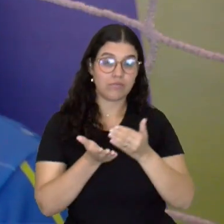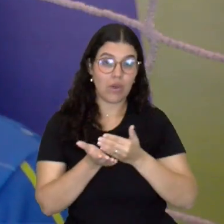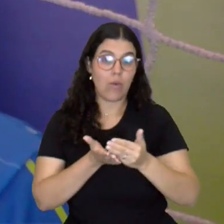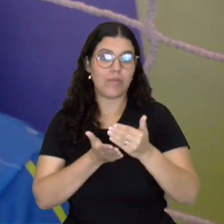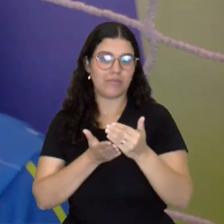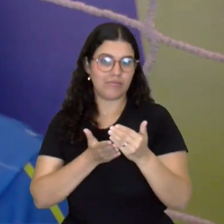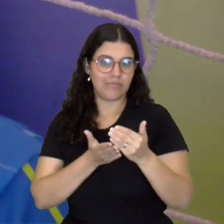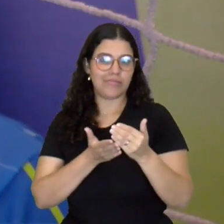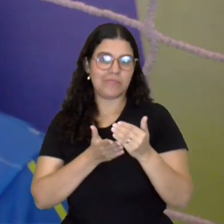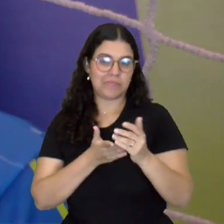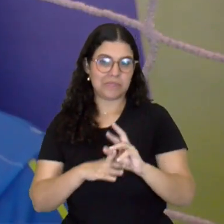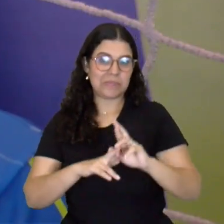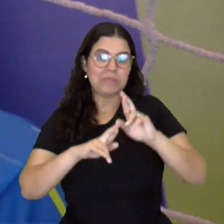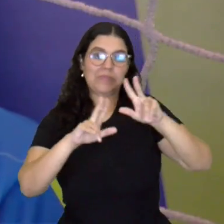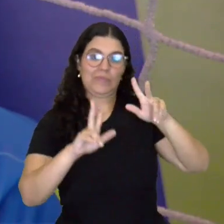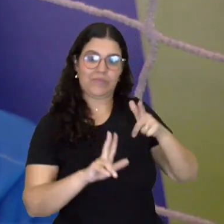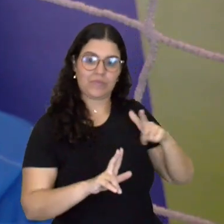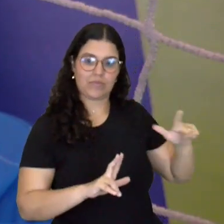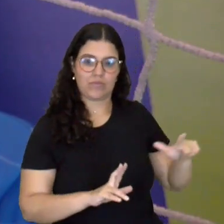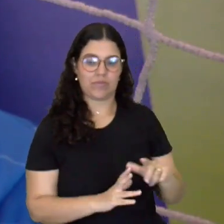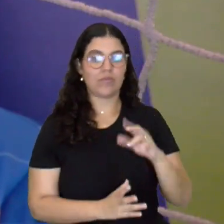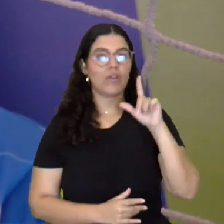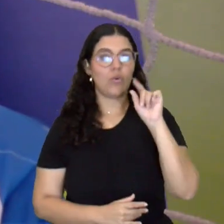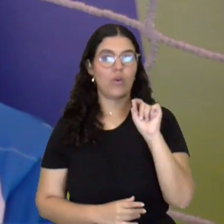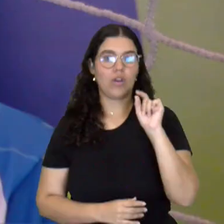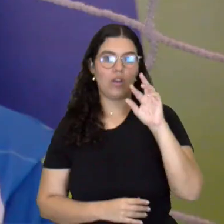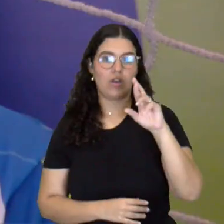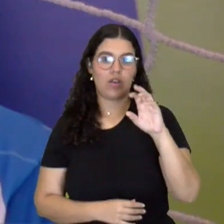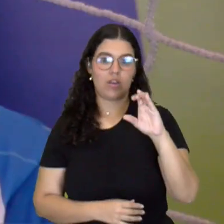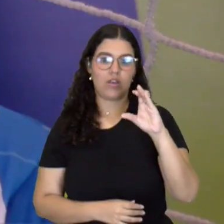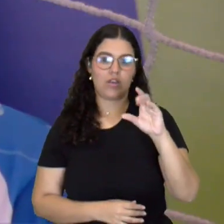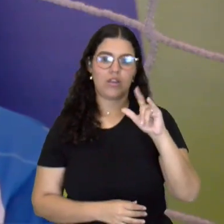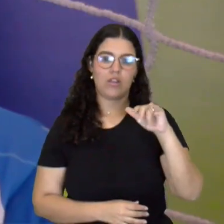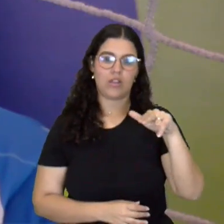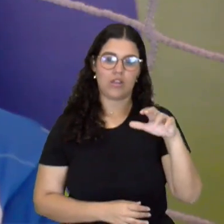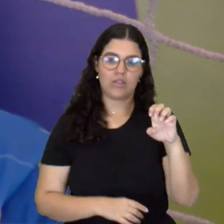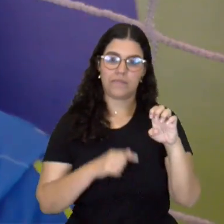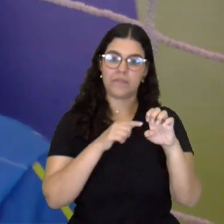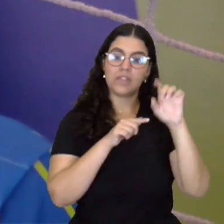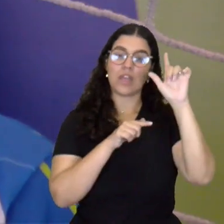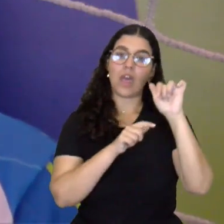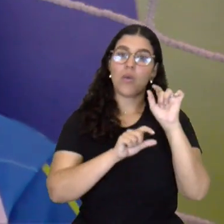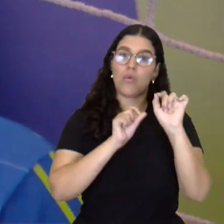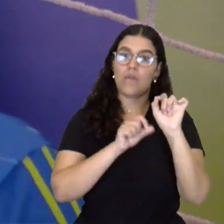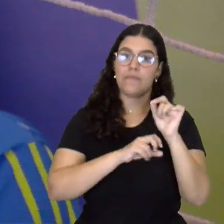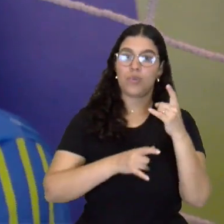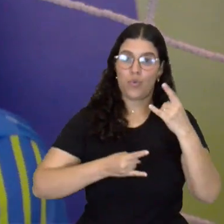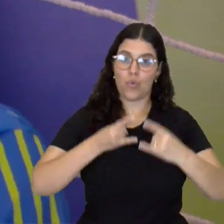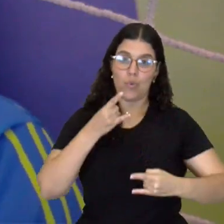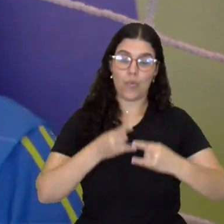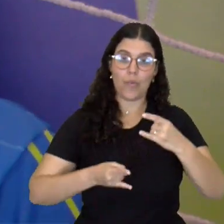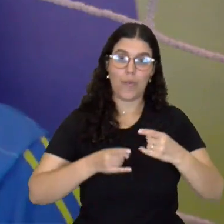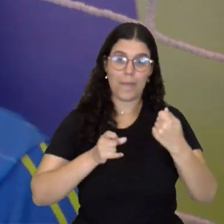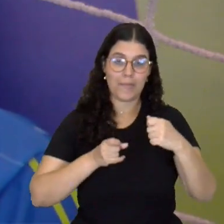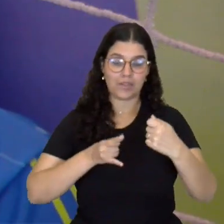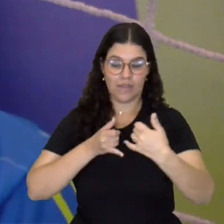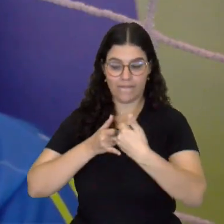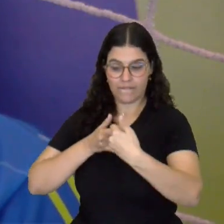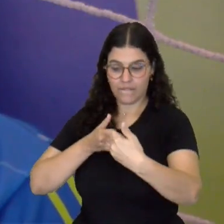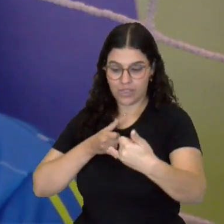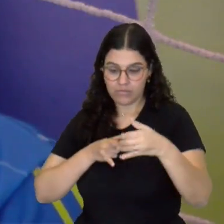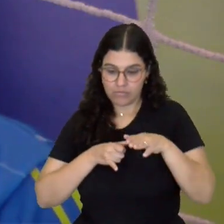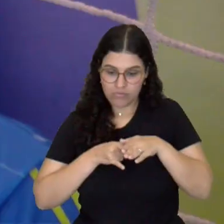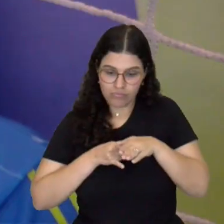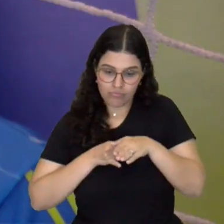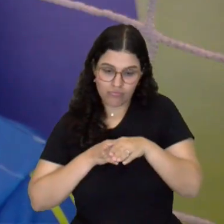é um torneio onde consiste em um robô seguidor de linha, e aí ele vai passar por desafios. E aí nós vamos